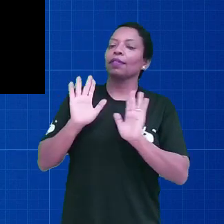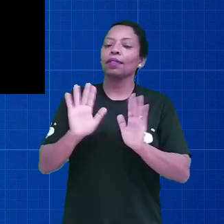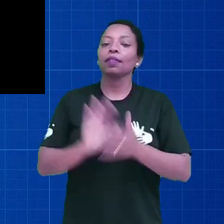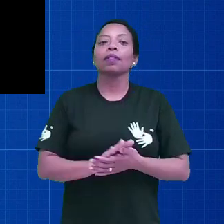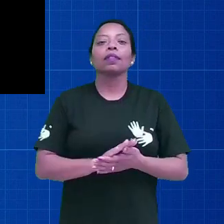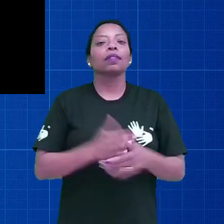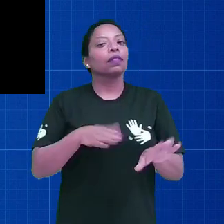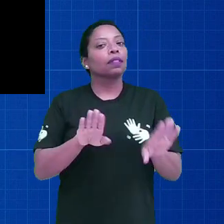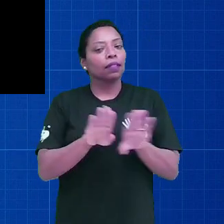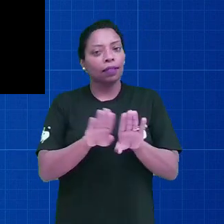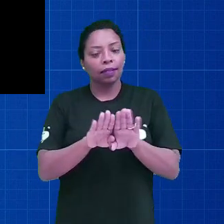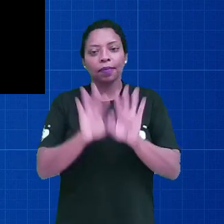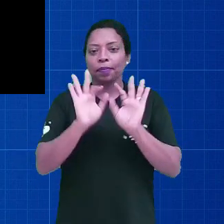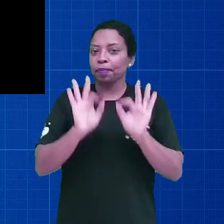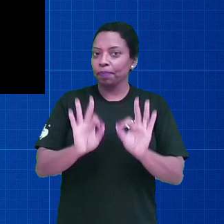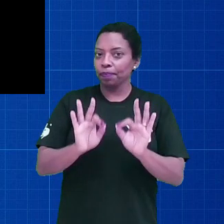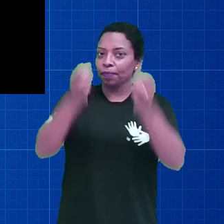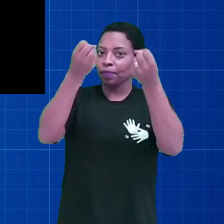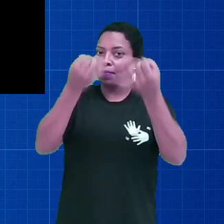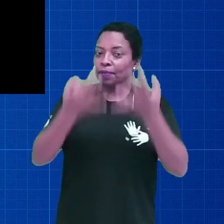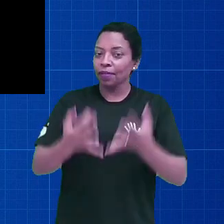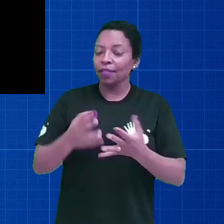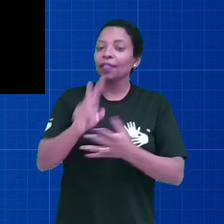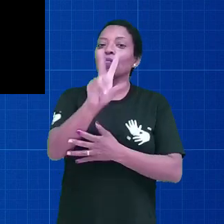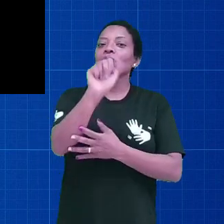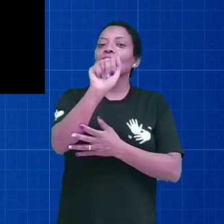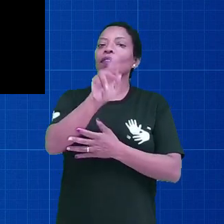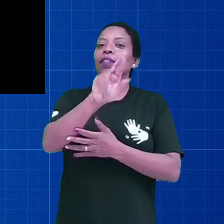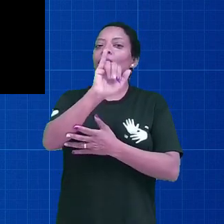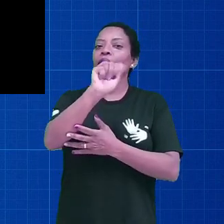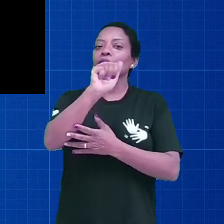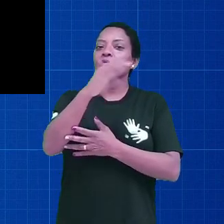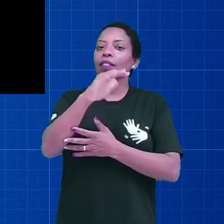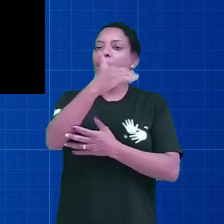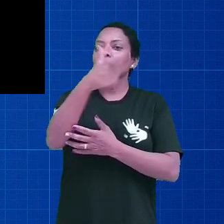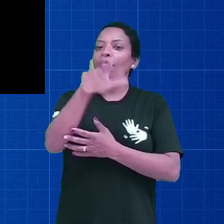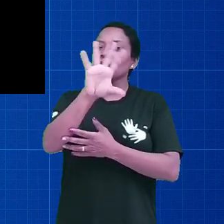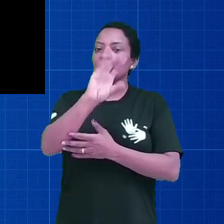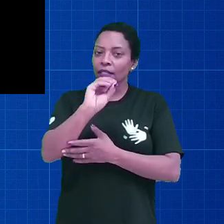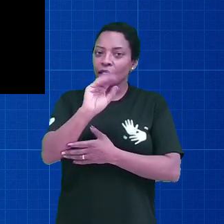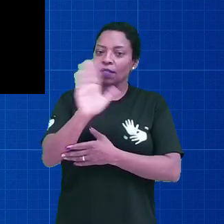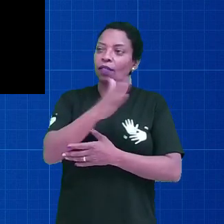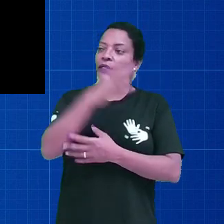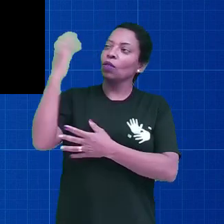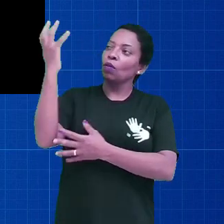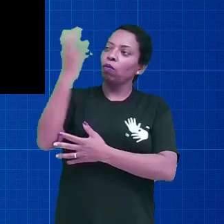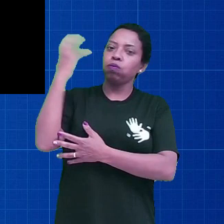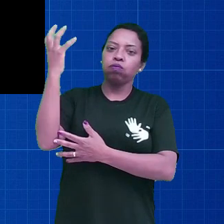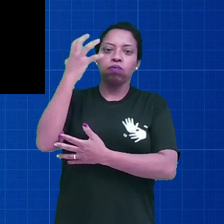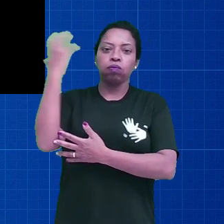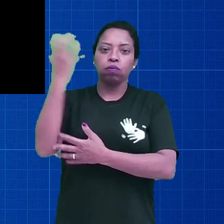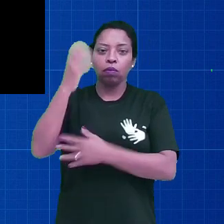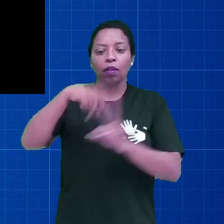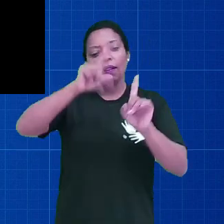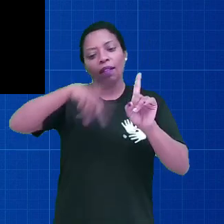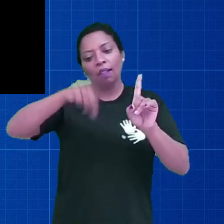seria muito mais apropriado se falar em variação climática, porque, afinal de contas, a temperatura ela sobe,